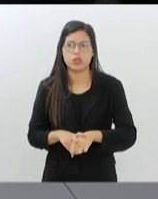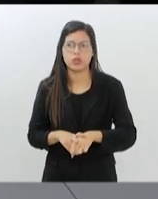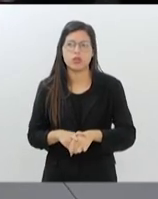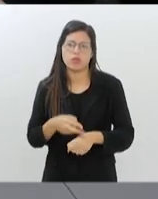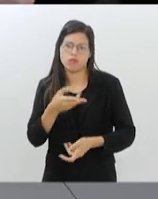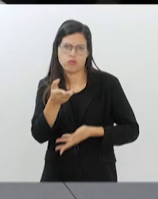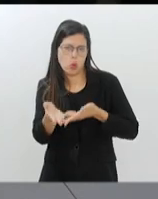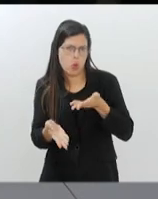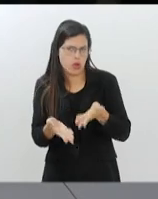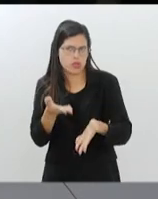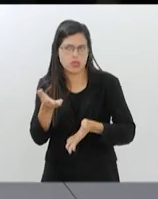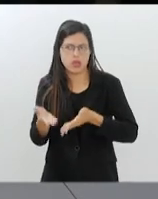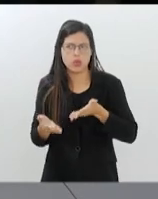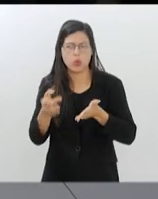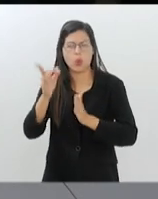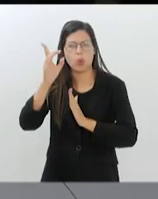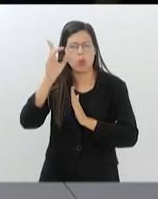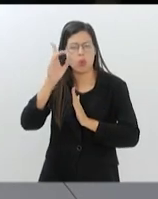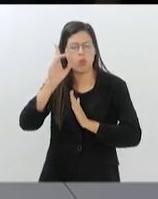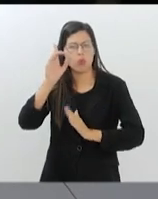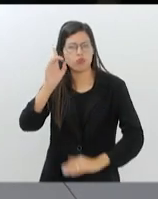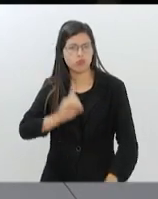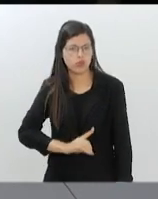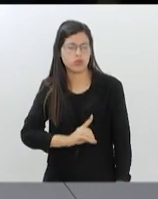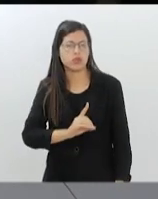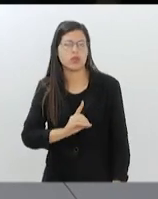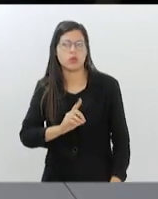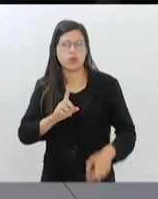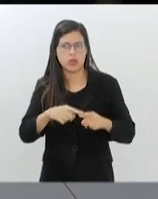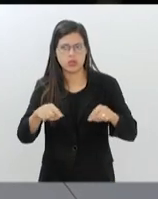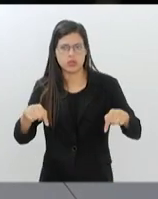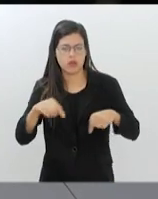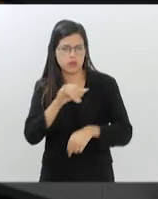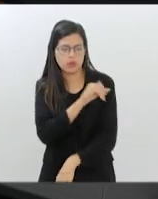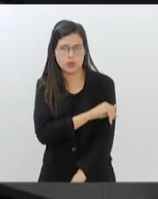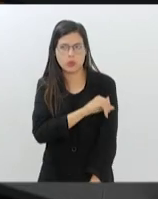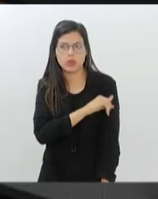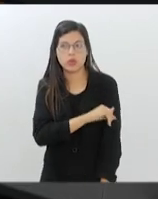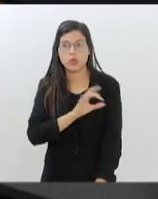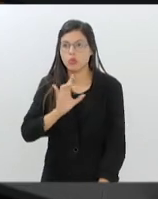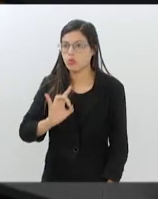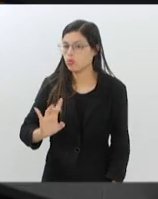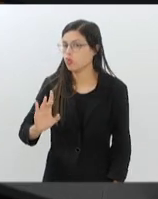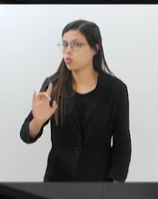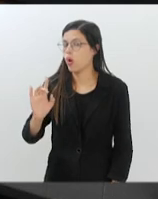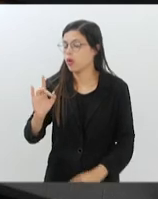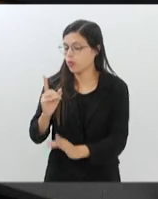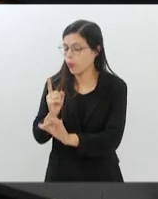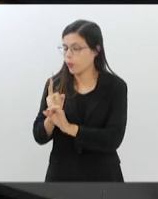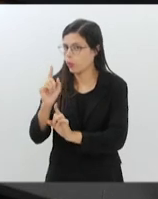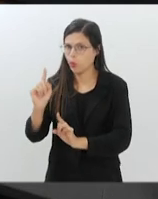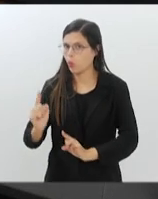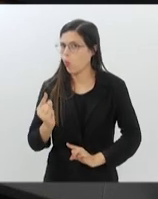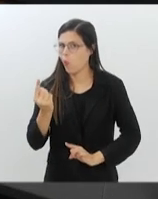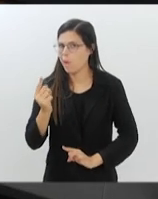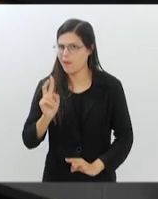lá com a diretora do do escritório do Rio de Janeiro e com o núcleo de atendimento da gente só esteve uma vez com o Senor Fausto